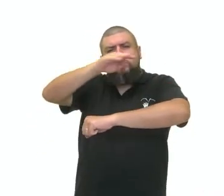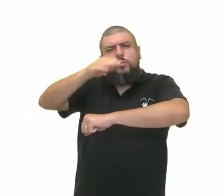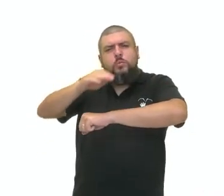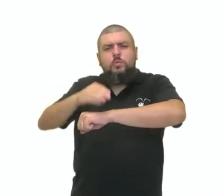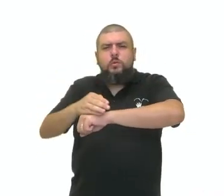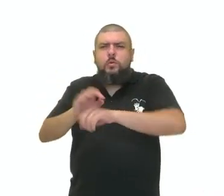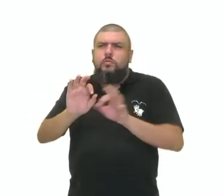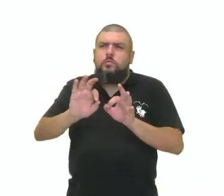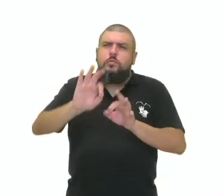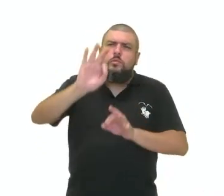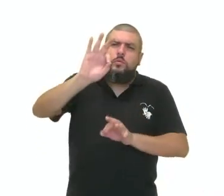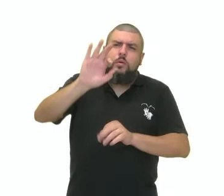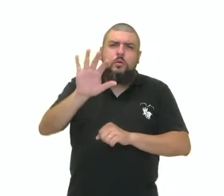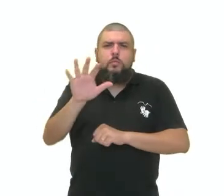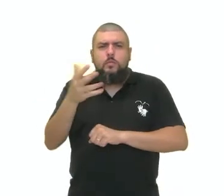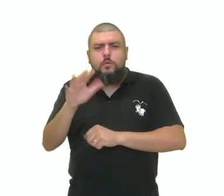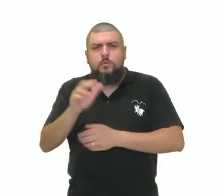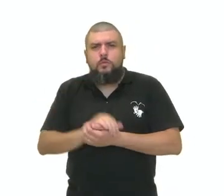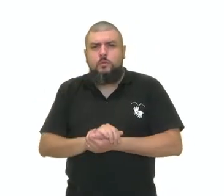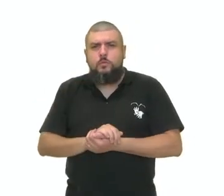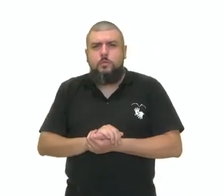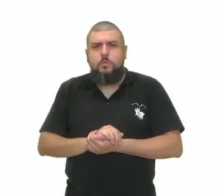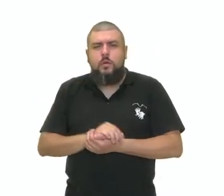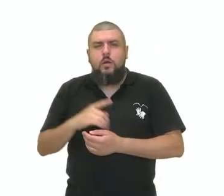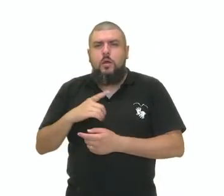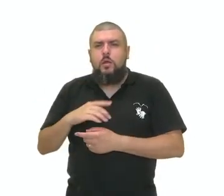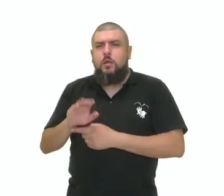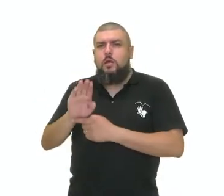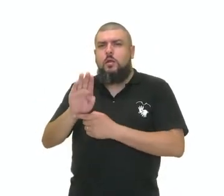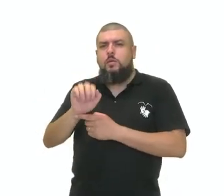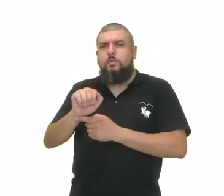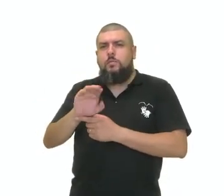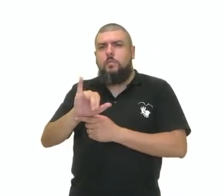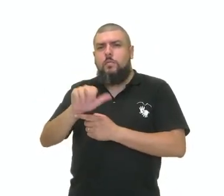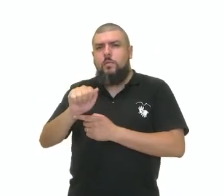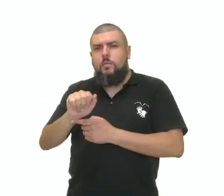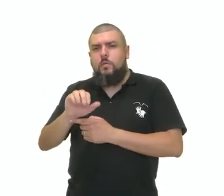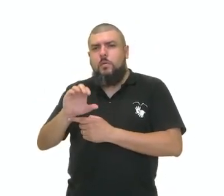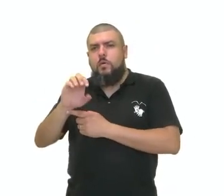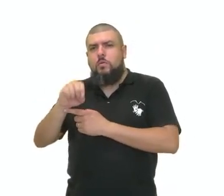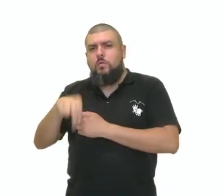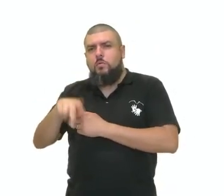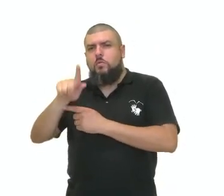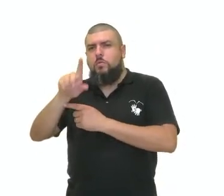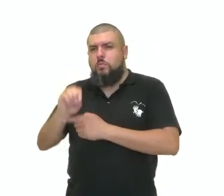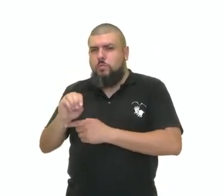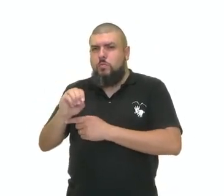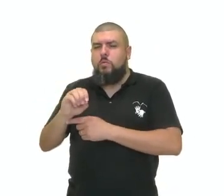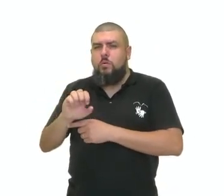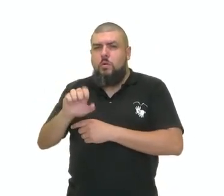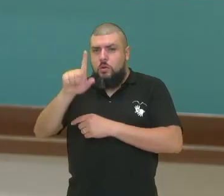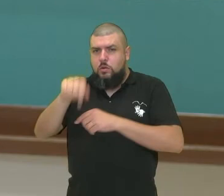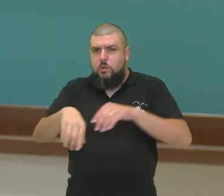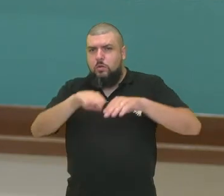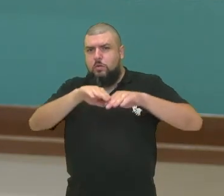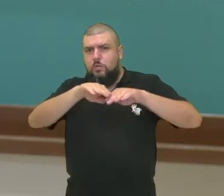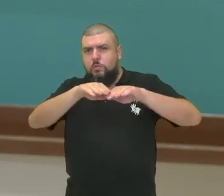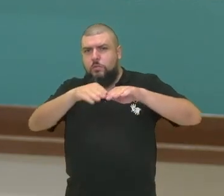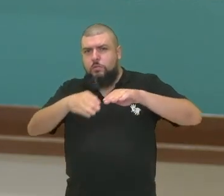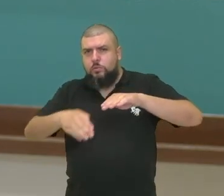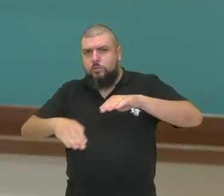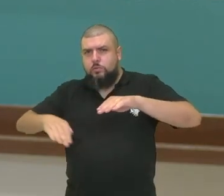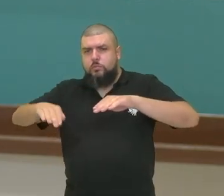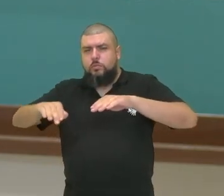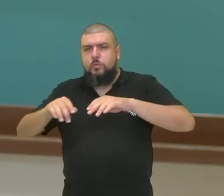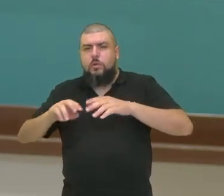rio Congo e o deserto do Kalahari, então, são as exceções porque são depressões. Repetindo lá que a gente falou, uma depressão é um terreno